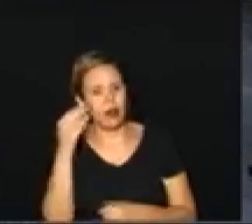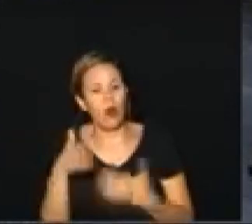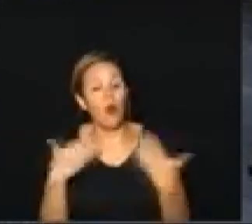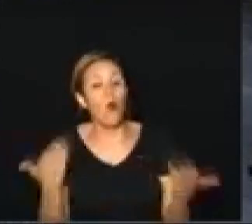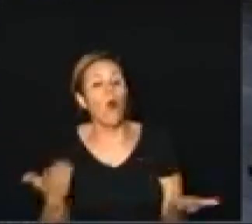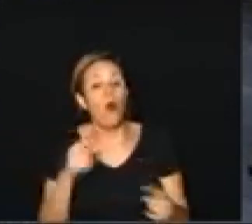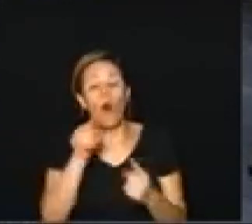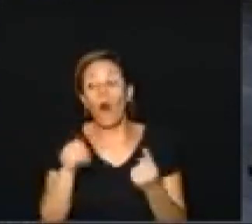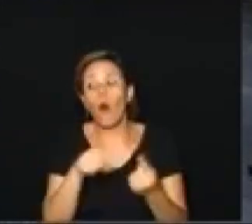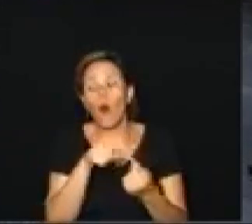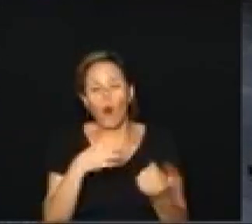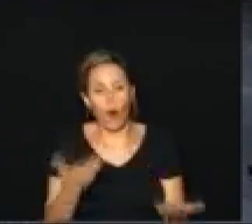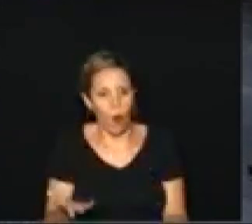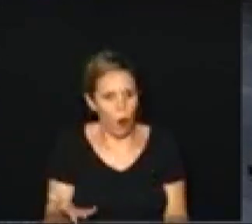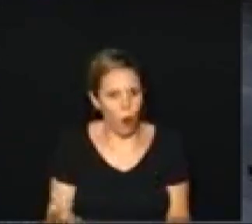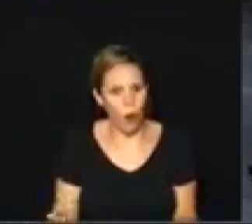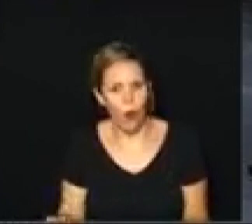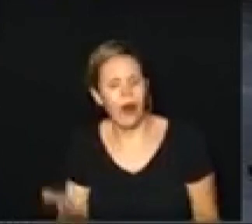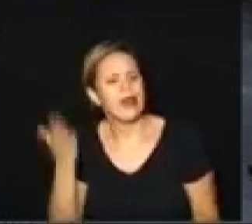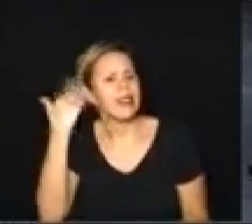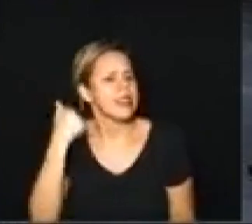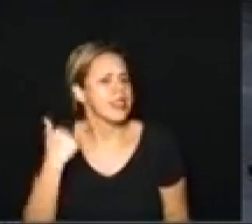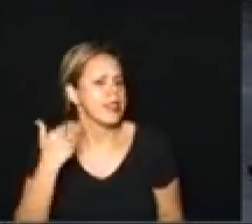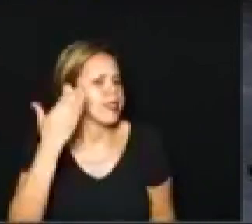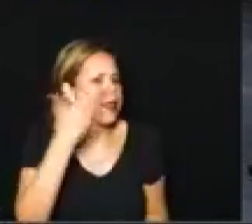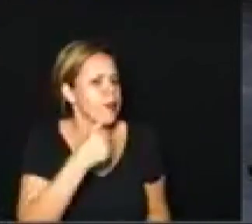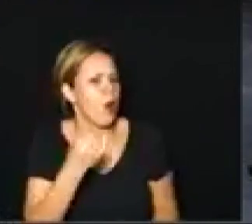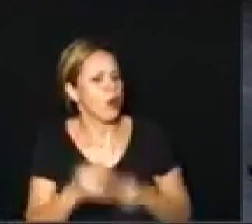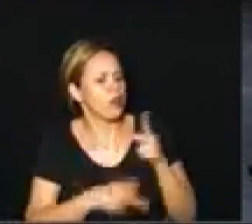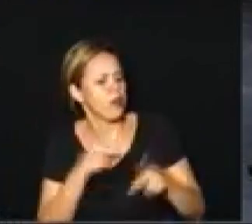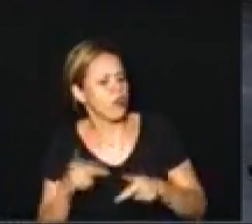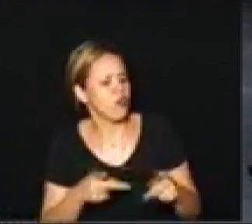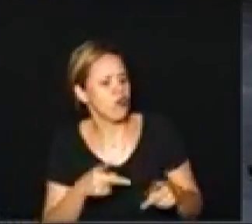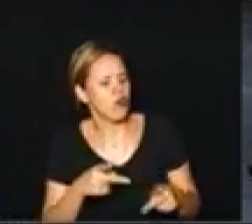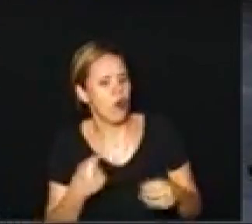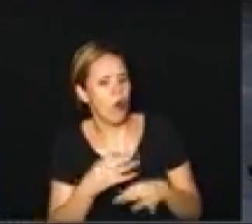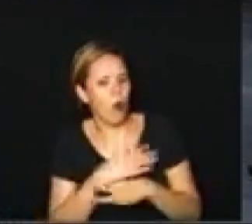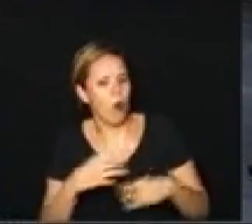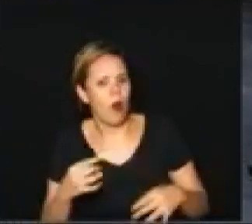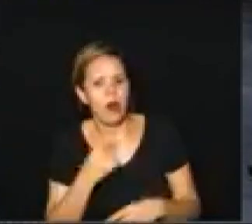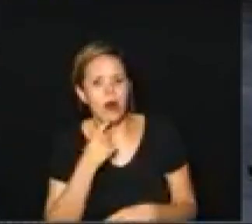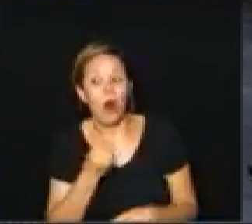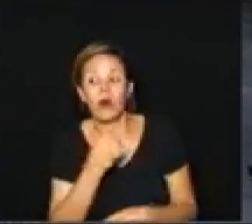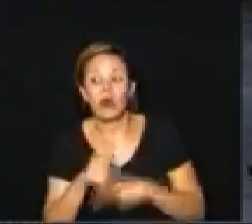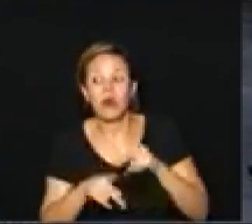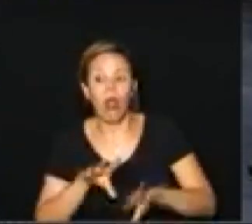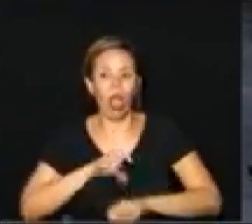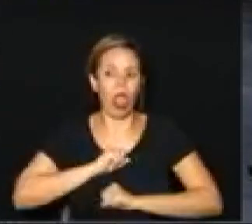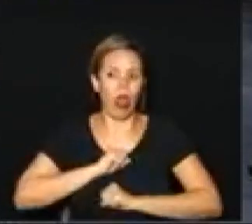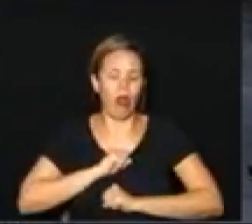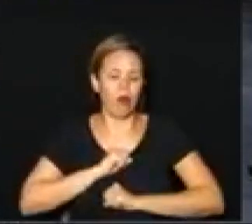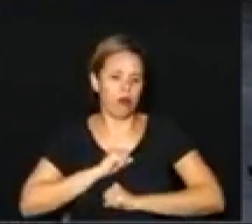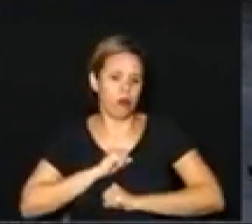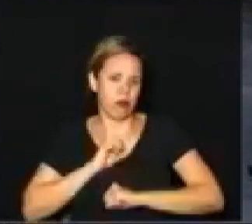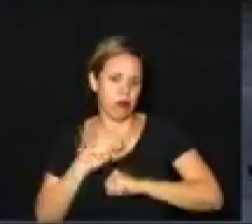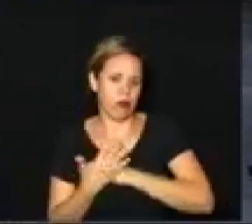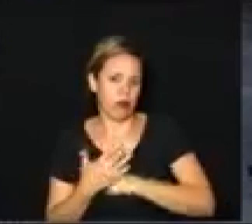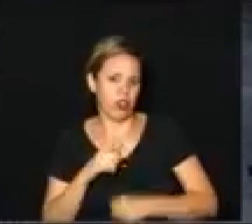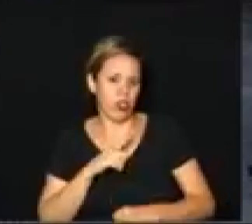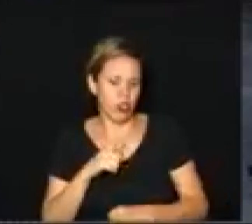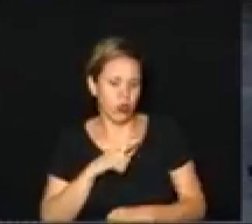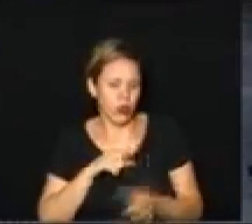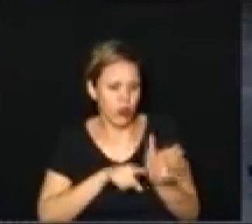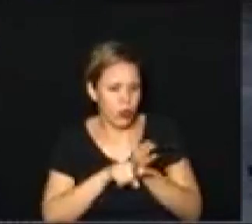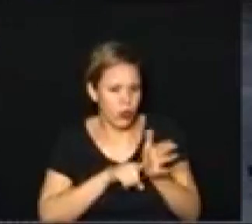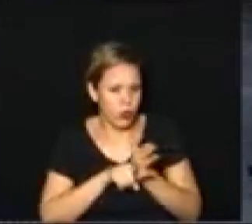é o objetivo? O objetivo é saber, na população de Campinas, quantas pessoas estão contaminadas. Nós tivemos um